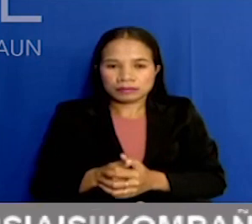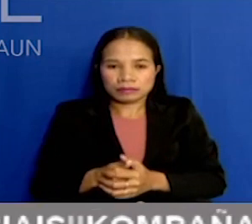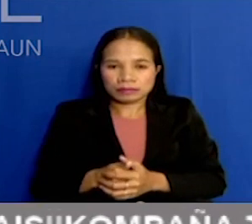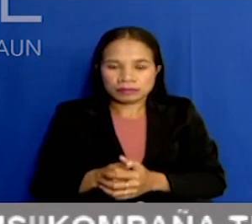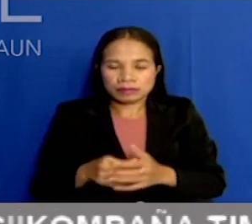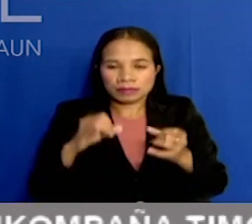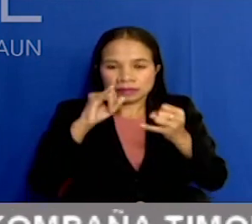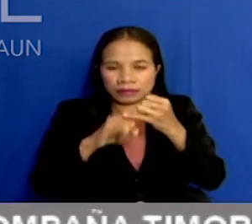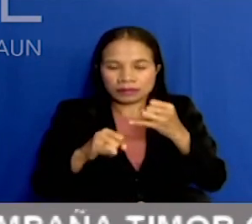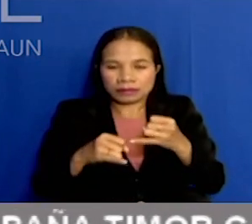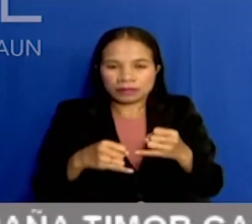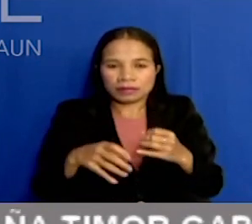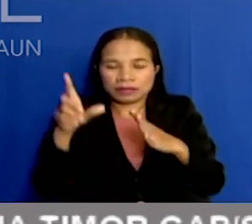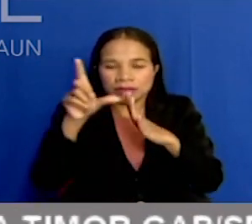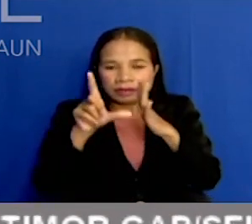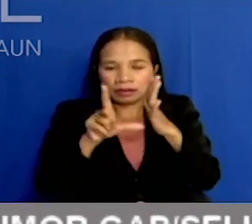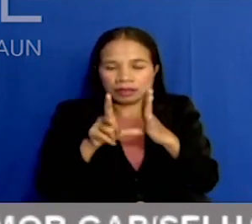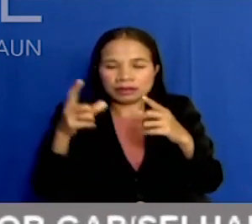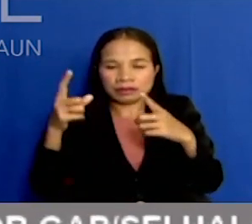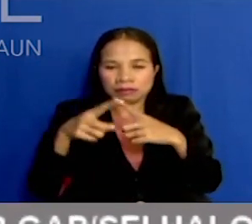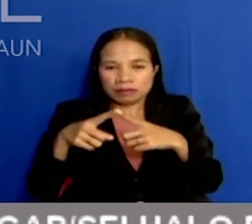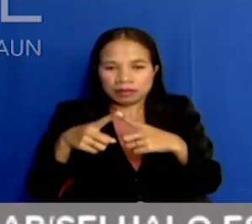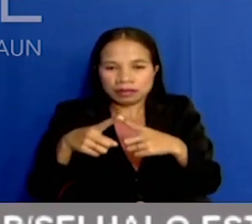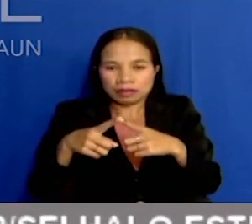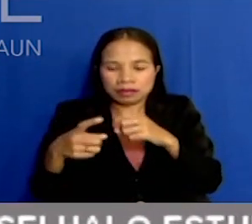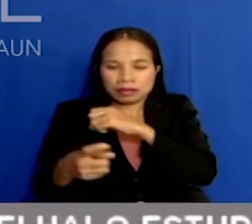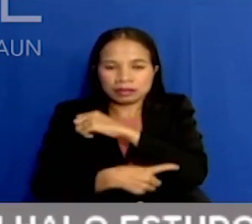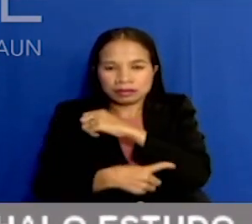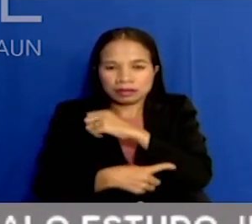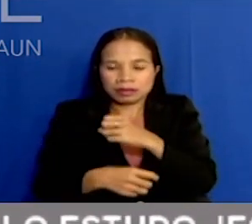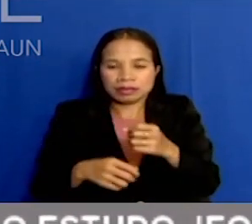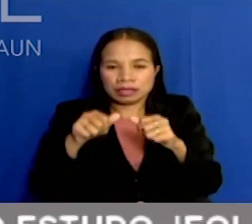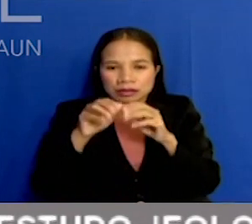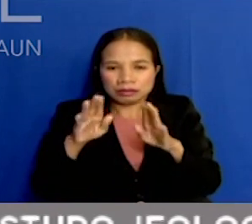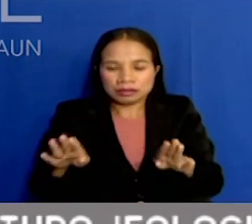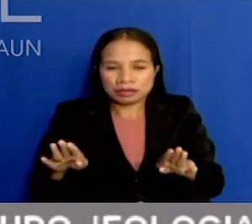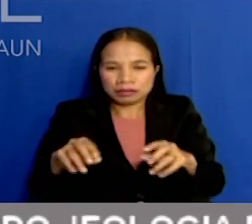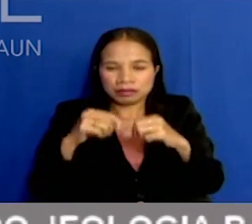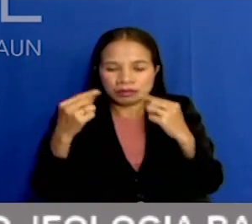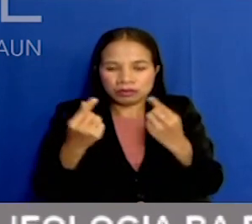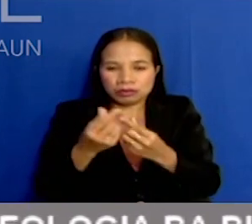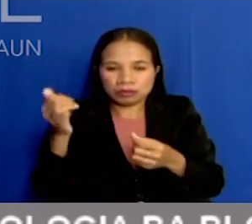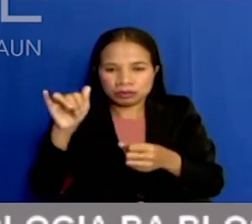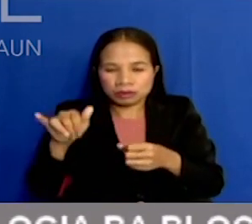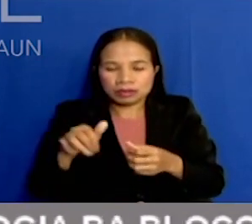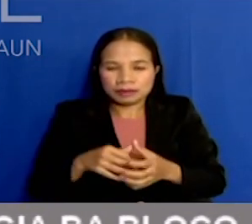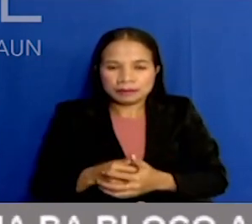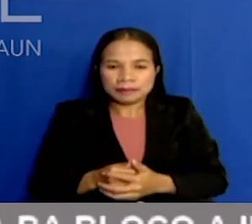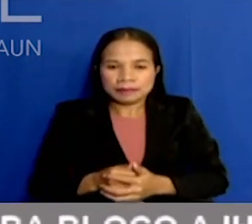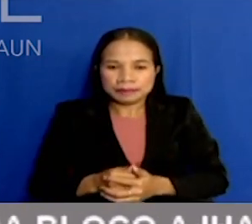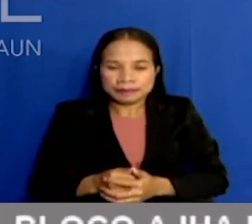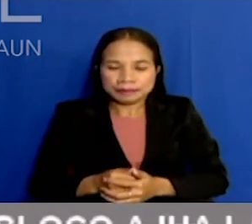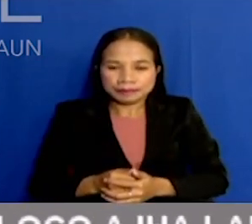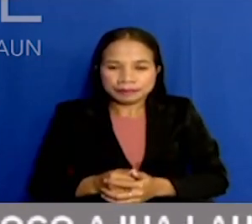E com o limite, procedimento da sanção e aplicação administrativa será da arte marciais. E